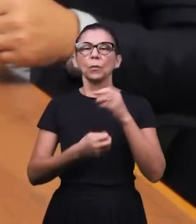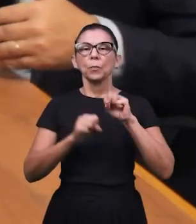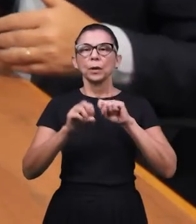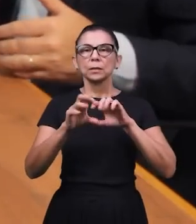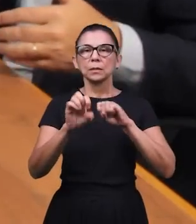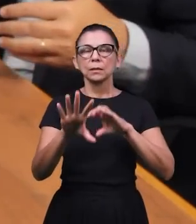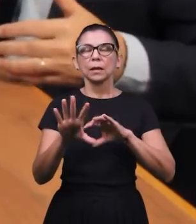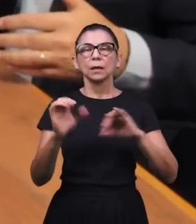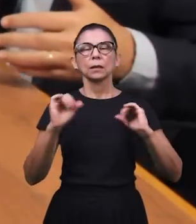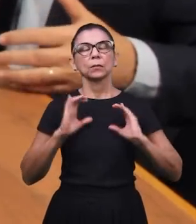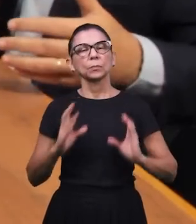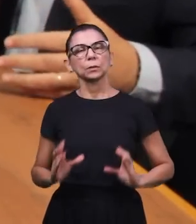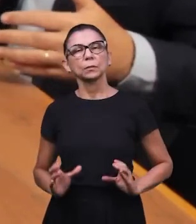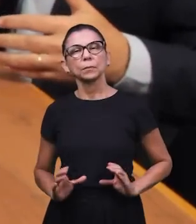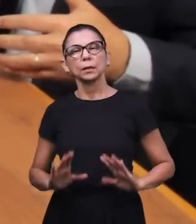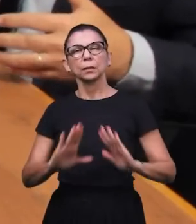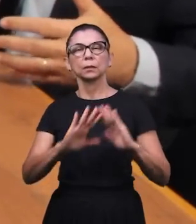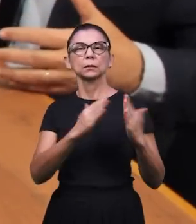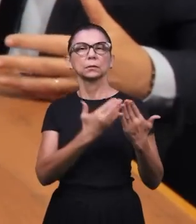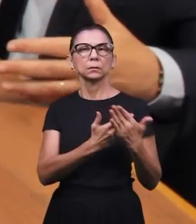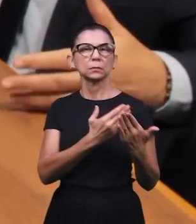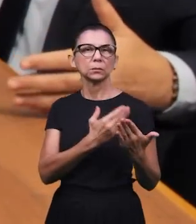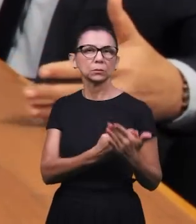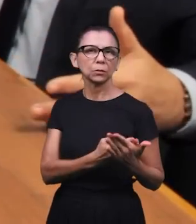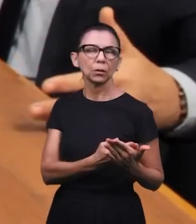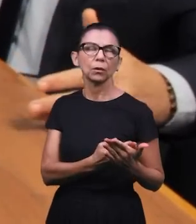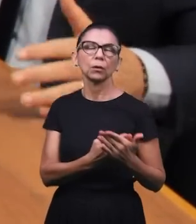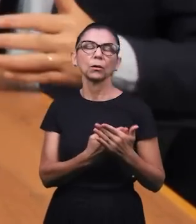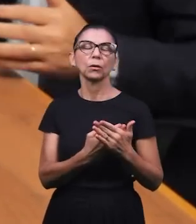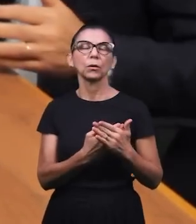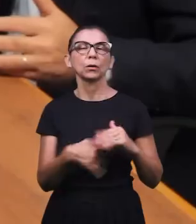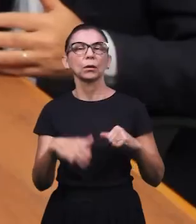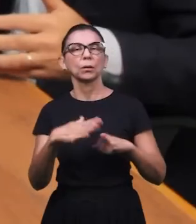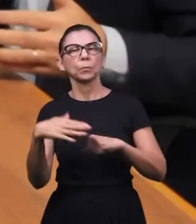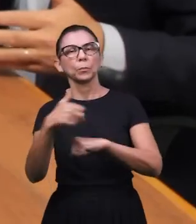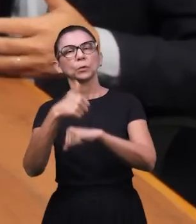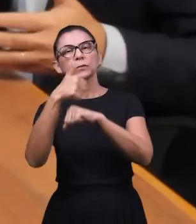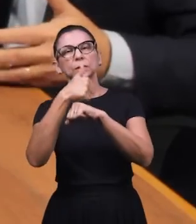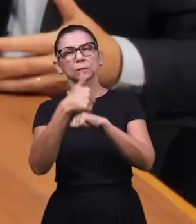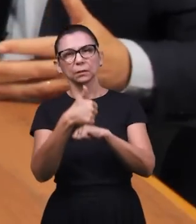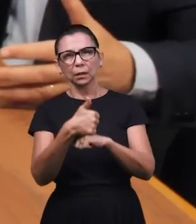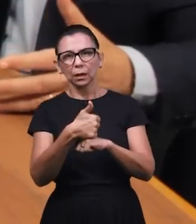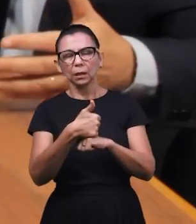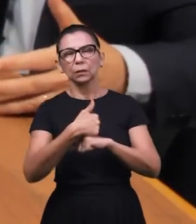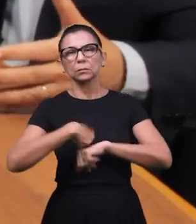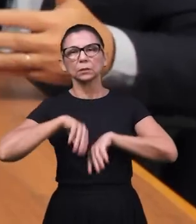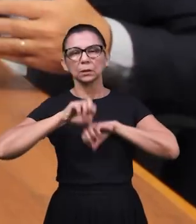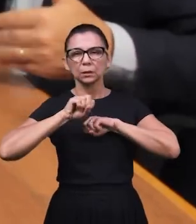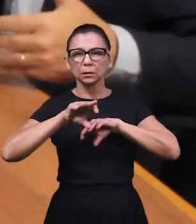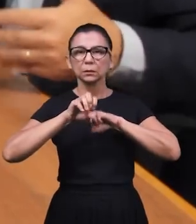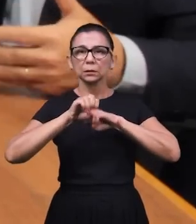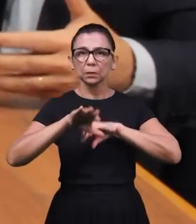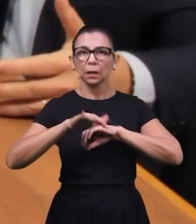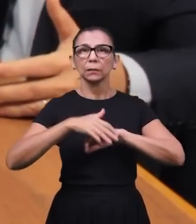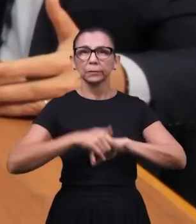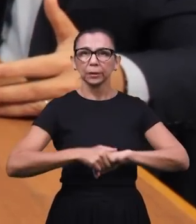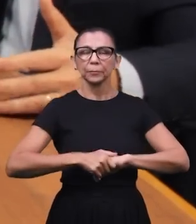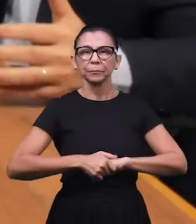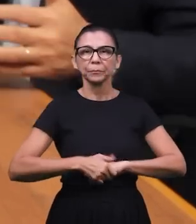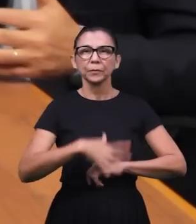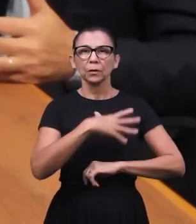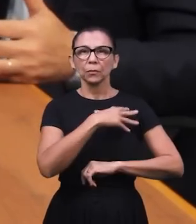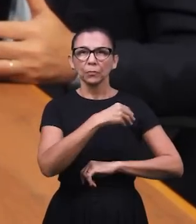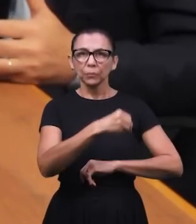os pais seguiam o mesmo caminho profissional, né? A mesma orientação profissional os filhos seguiam dos